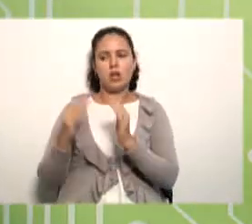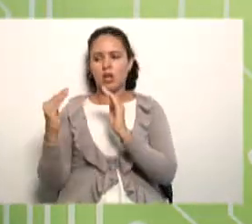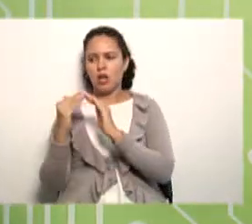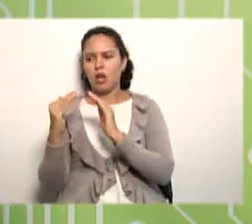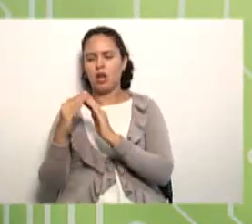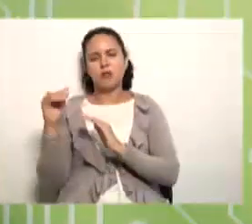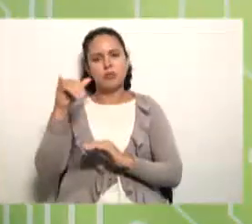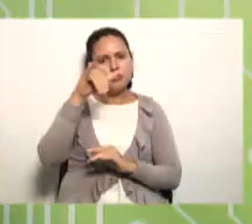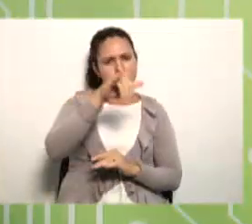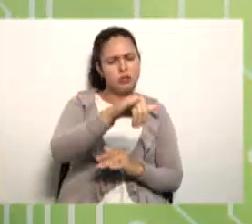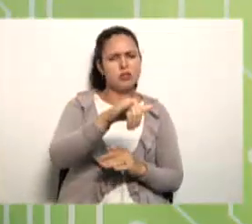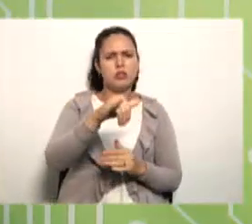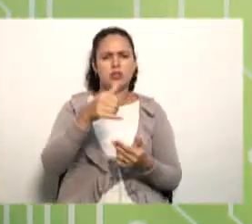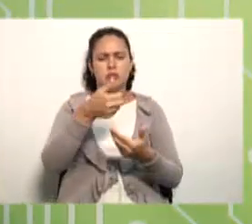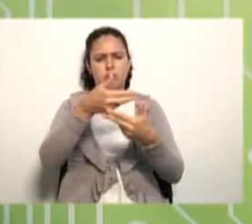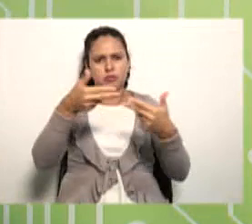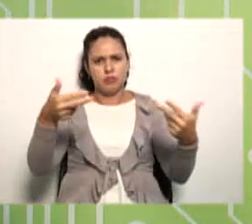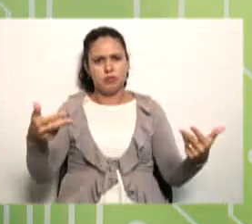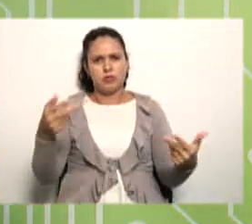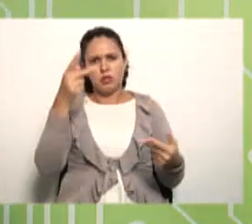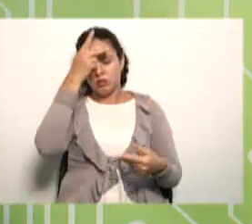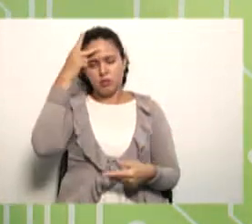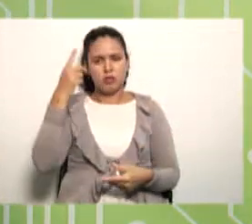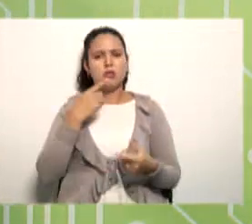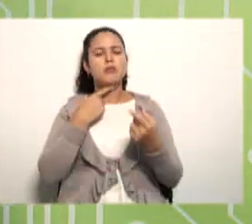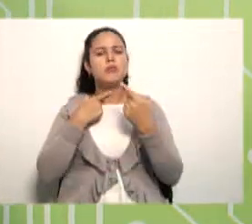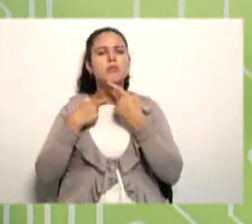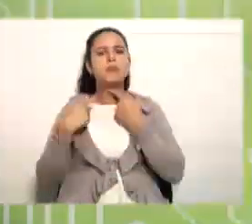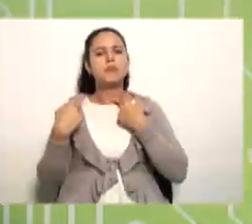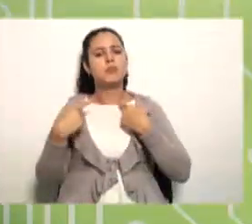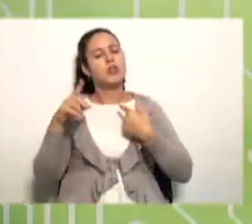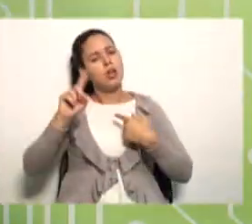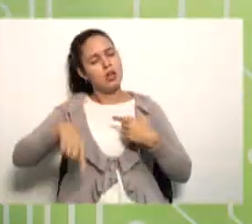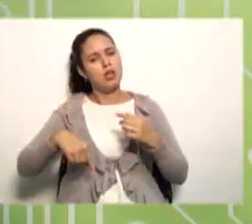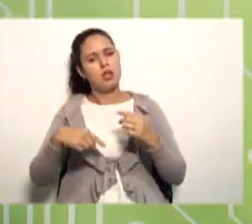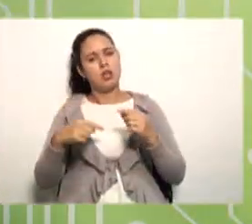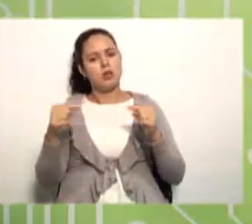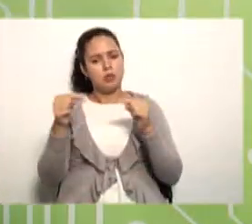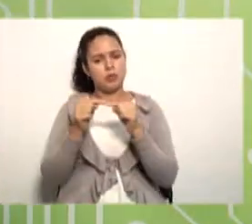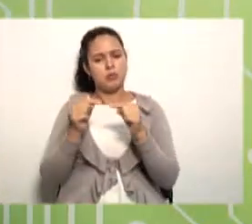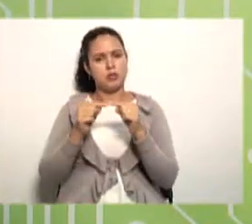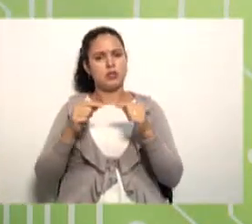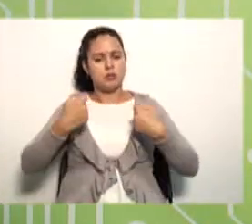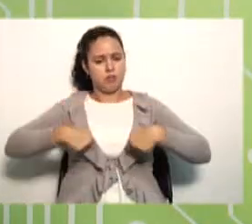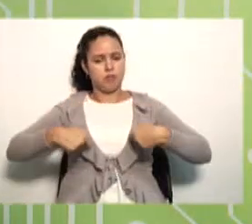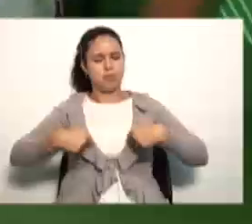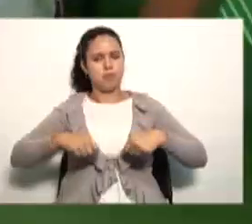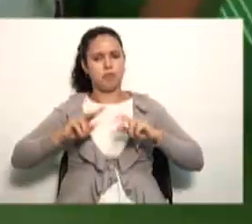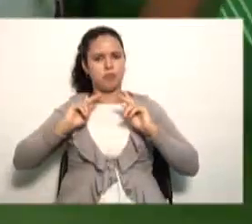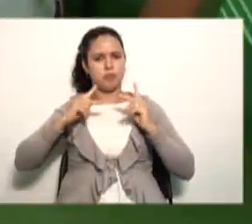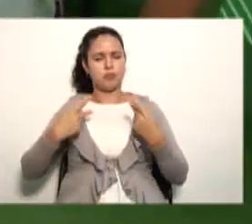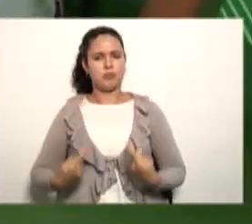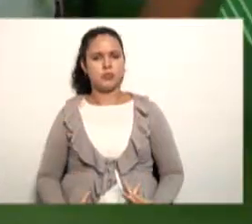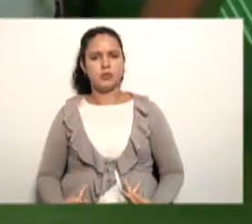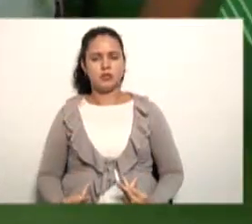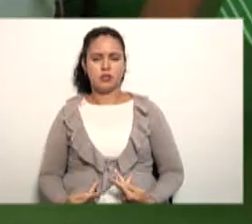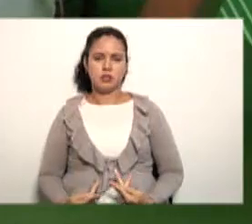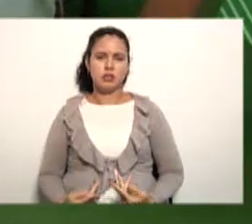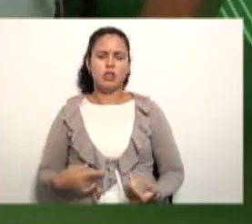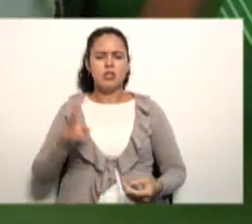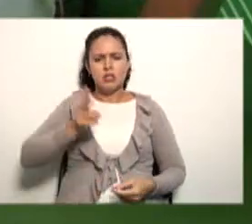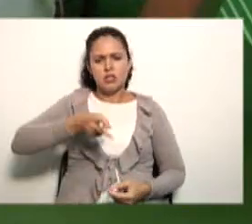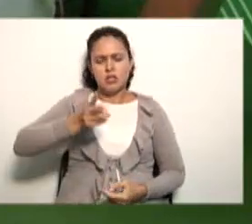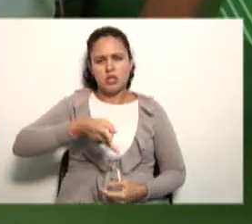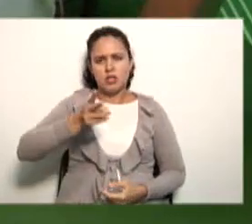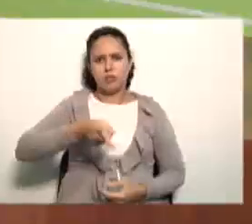à satisfação desse tipo de desejo. E a gente entende que essas necessidades, sim, são ilimitadas, né, professor? Sim.